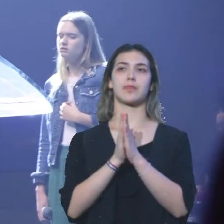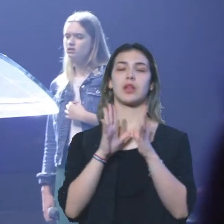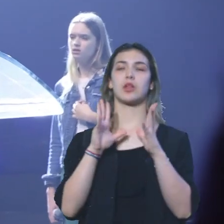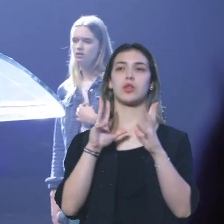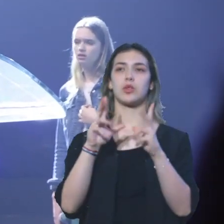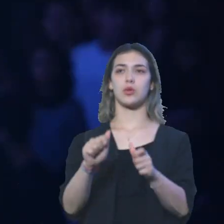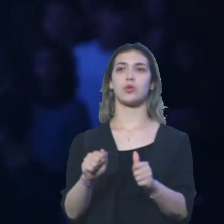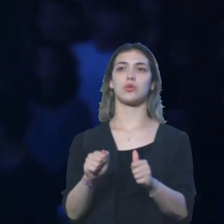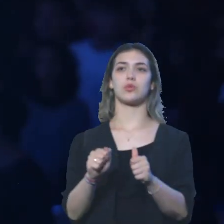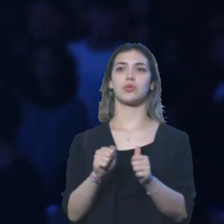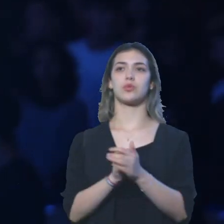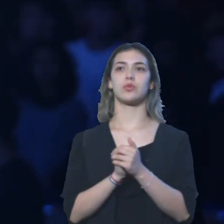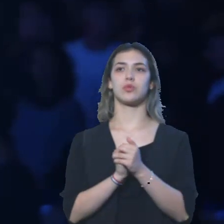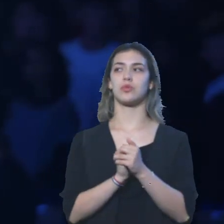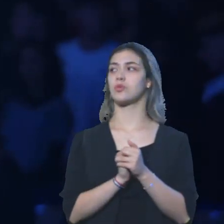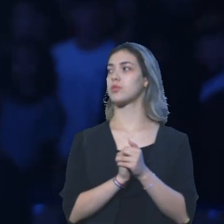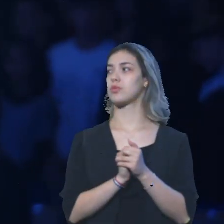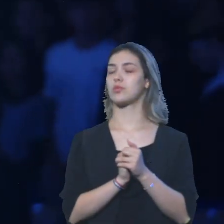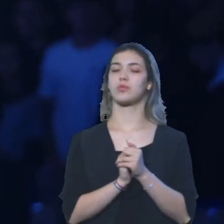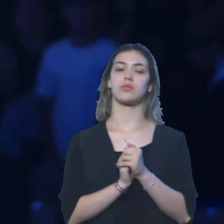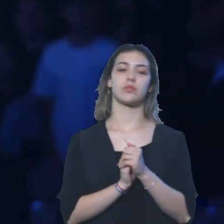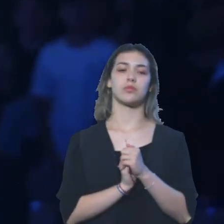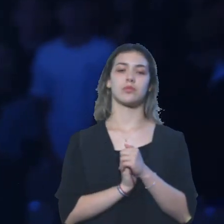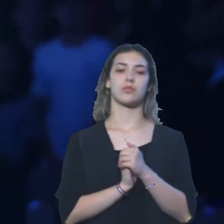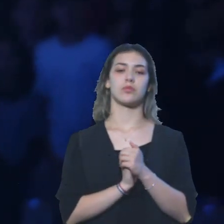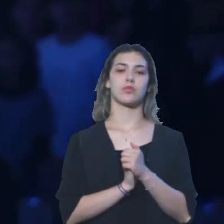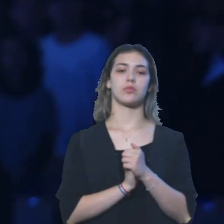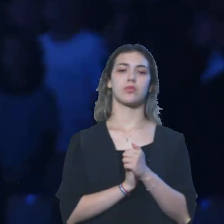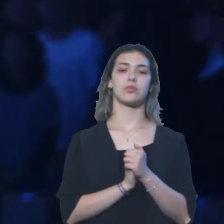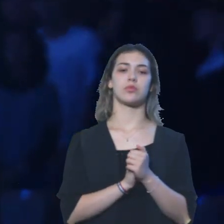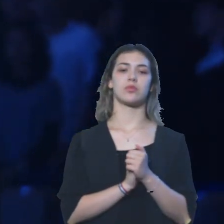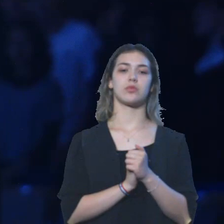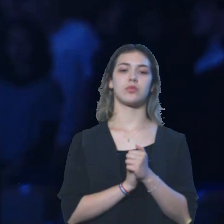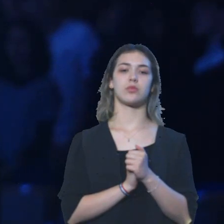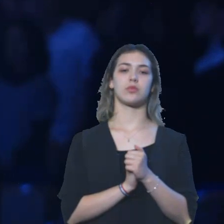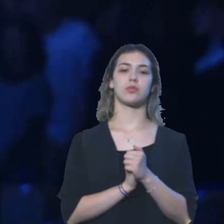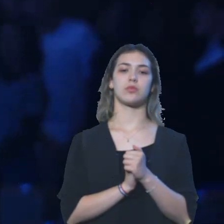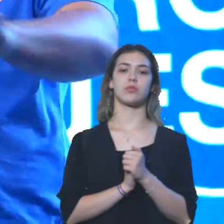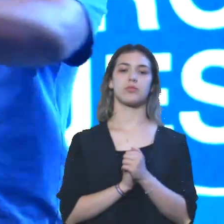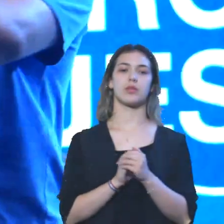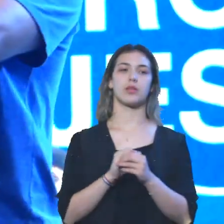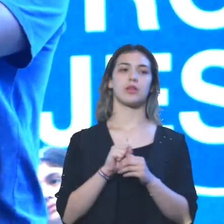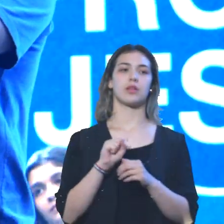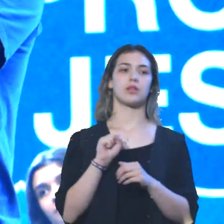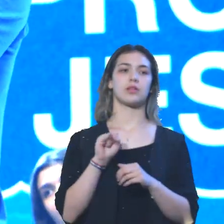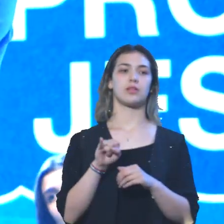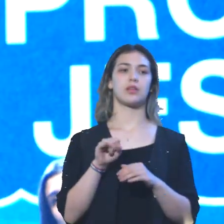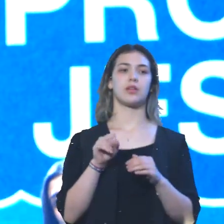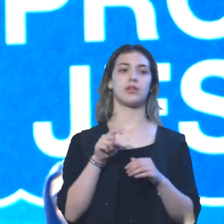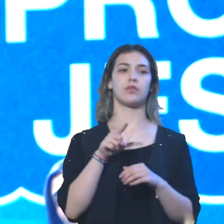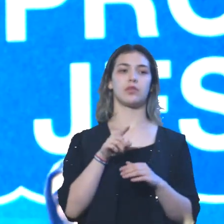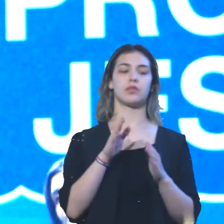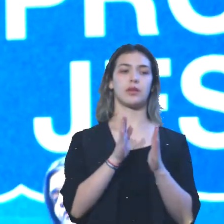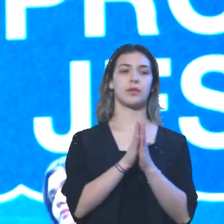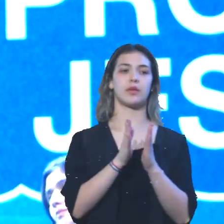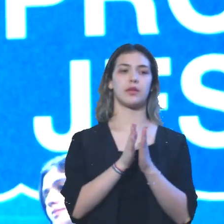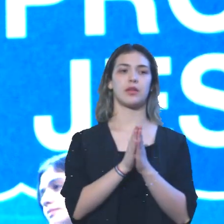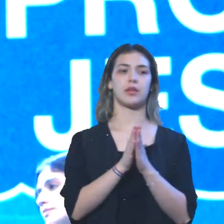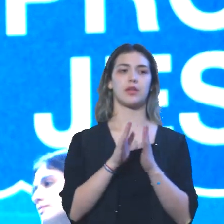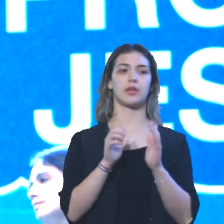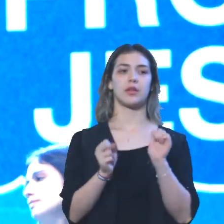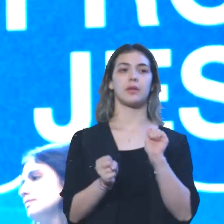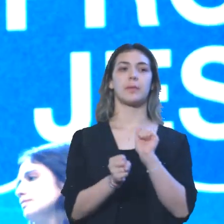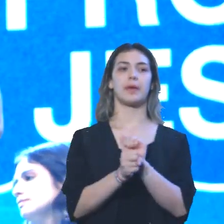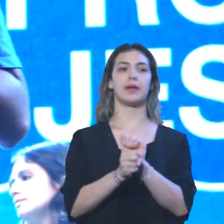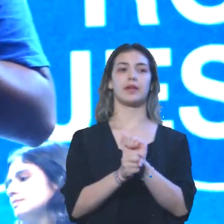Todos que estão aqui repitam essa oração. Se você está orando por alguém aqui, pare de orar, porque ele precisa repetir essa